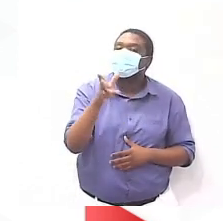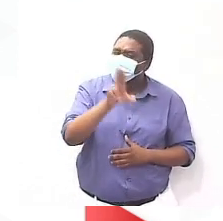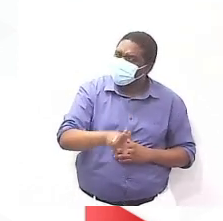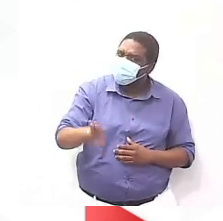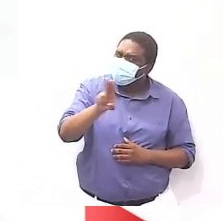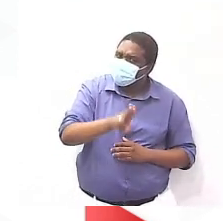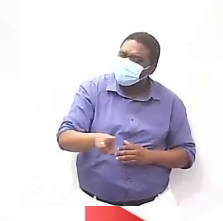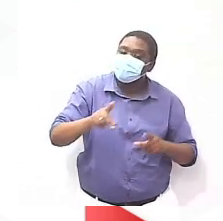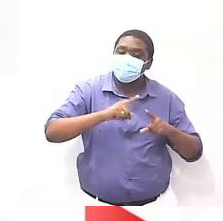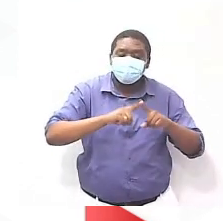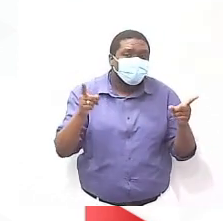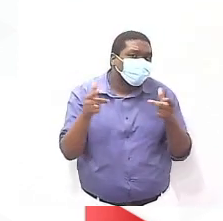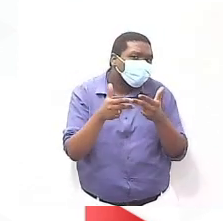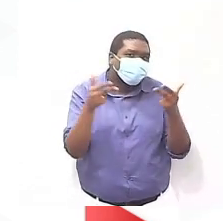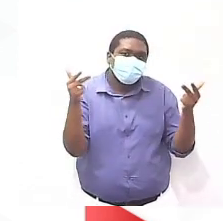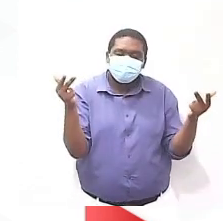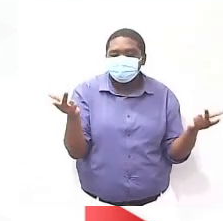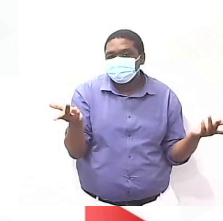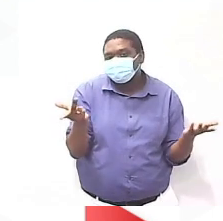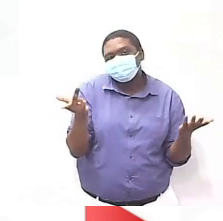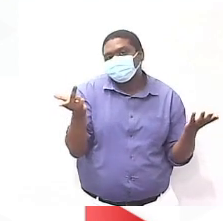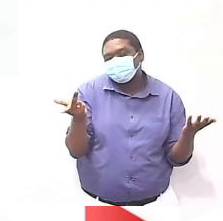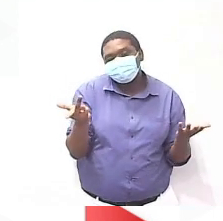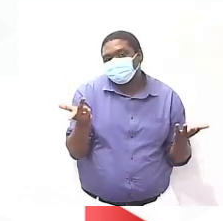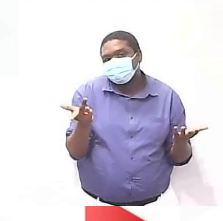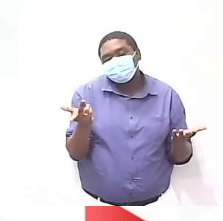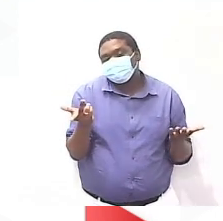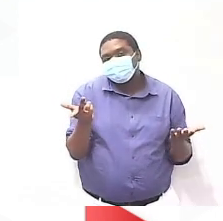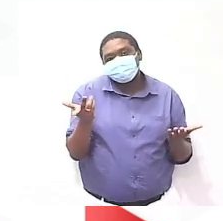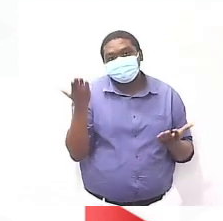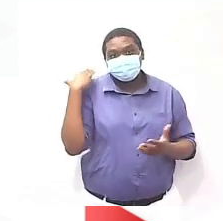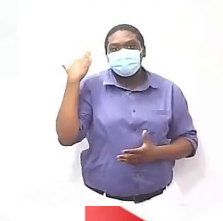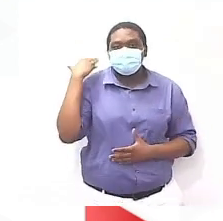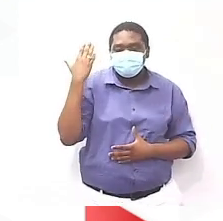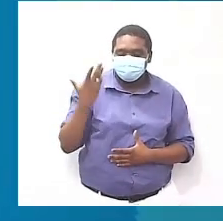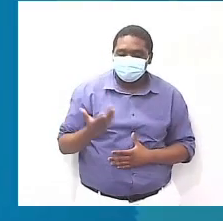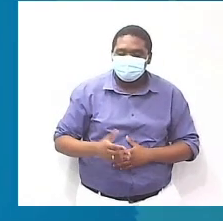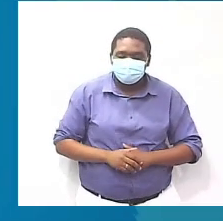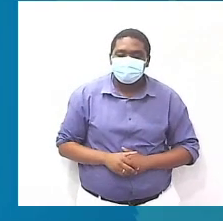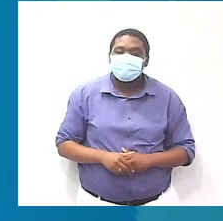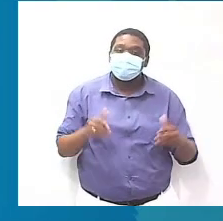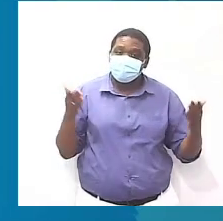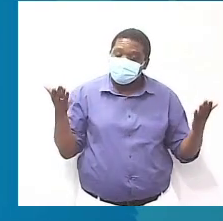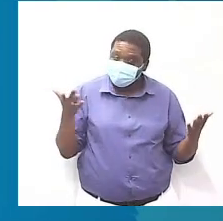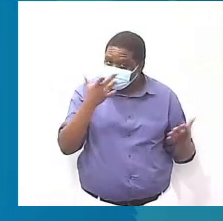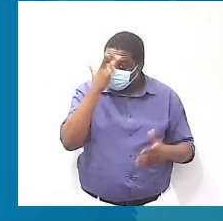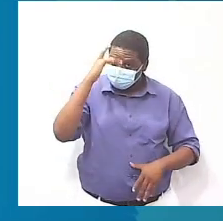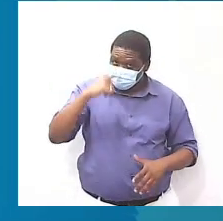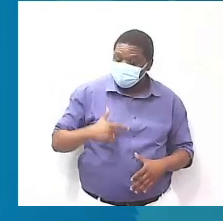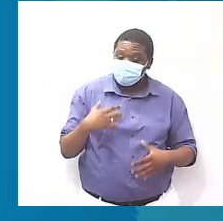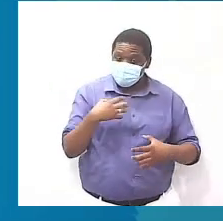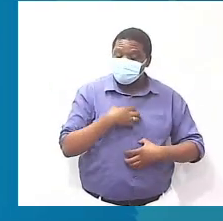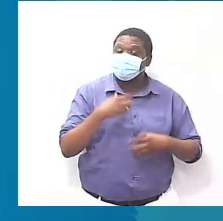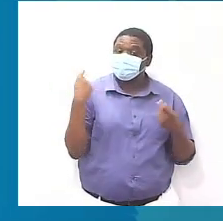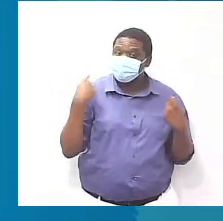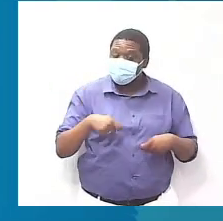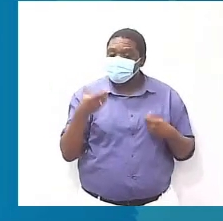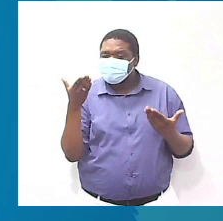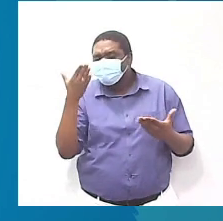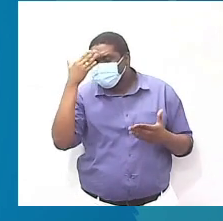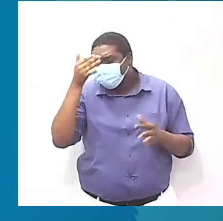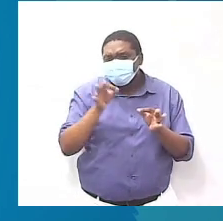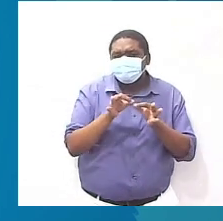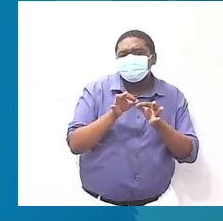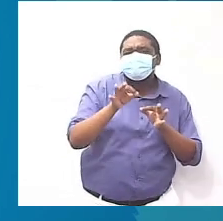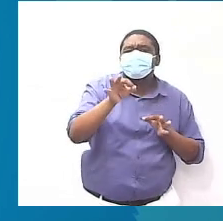utilizadas, mas eram muito grosseiras. Bom, de qualquer forma, o homem ele sentiu a necessidade de medir e a